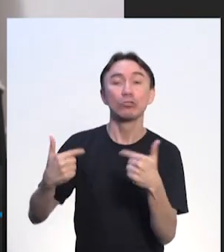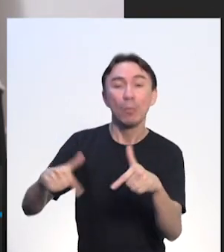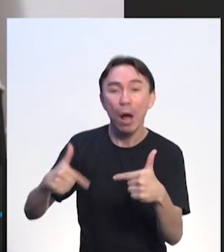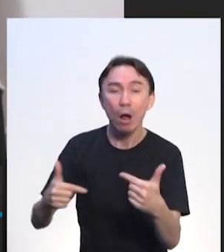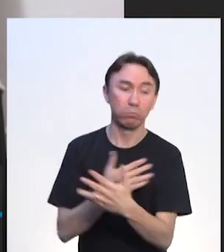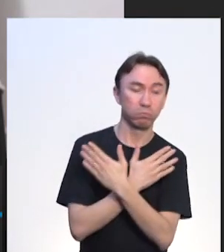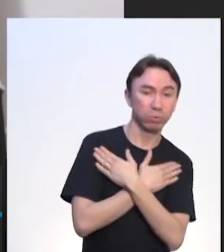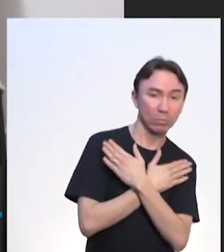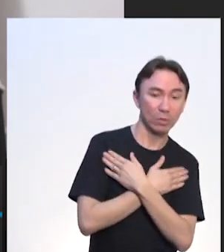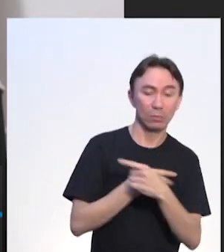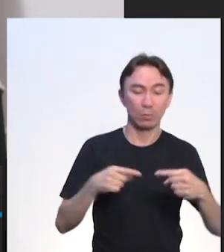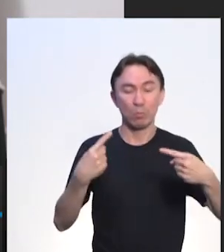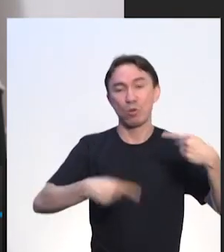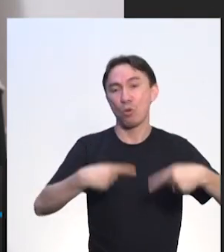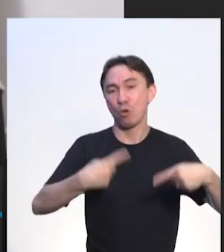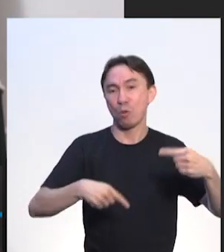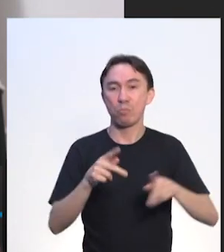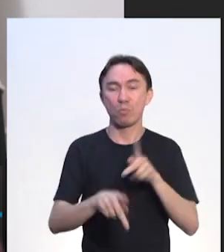Sim.